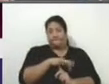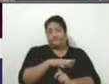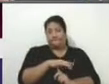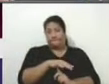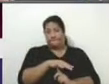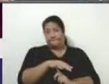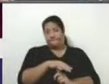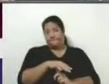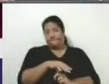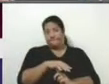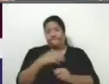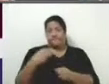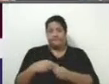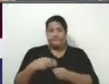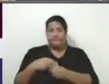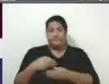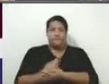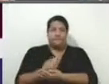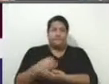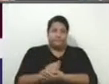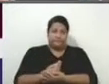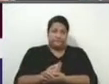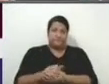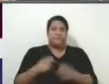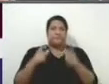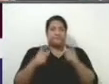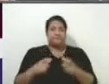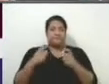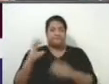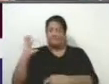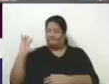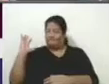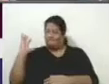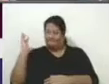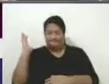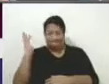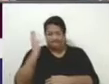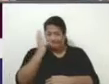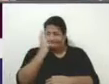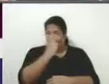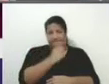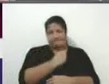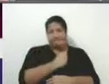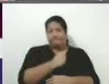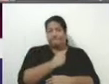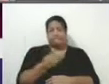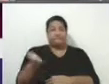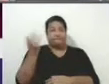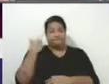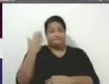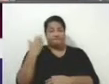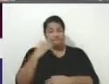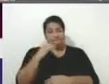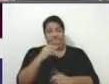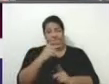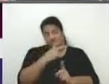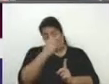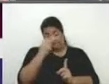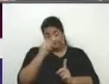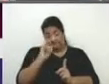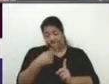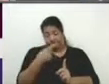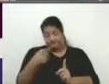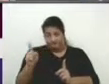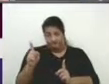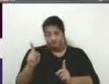um local muito lindo, que foi revitalizado na época do prefeito João Cury. E lá nós temos a Secretaria